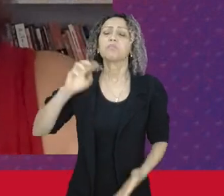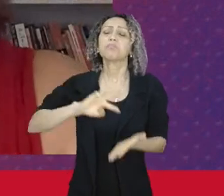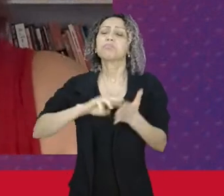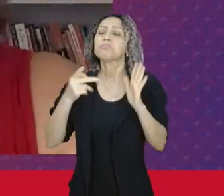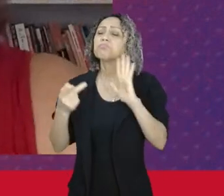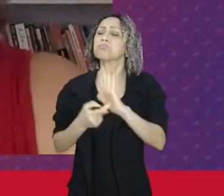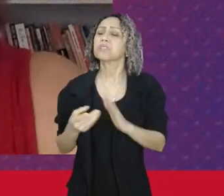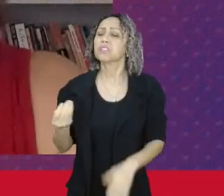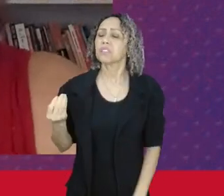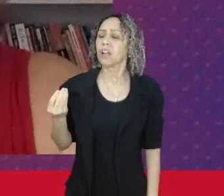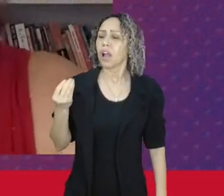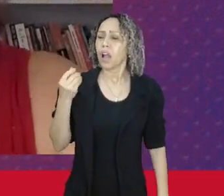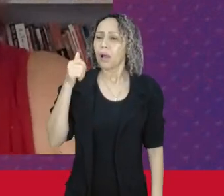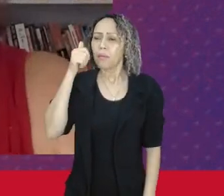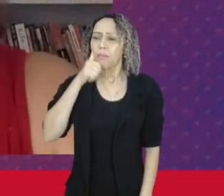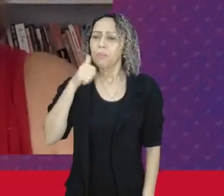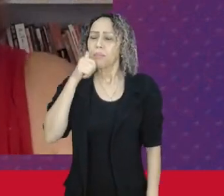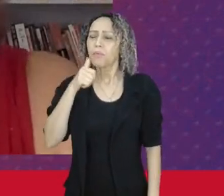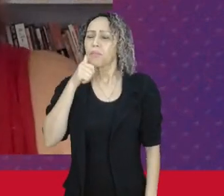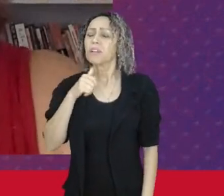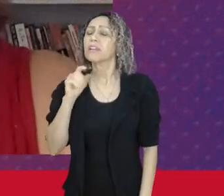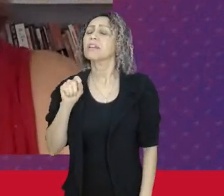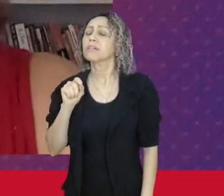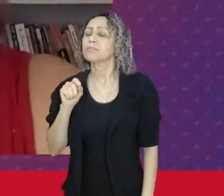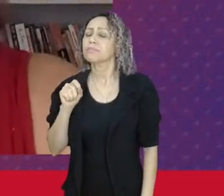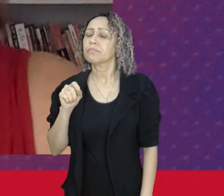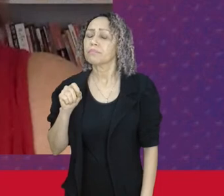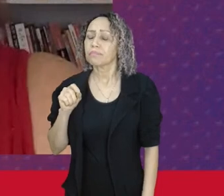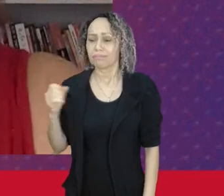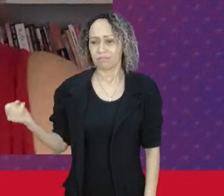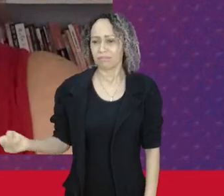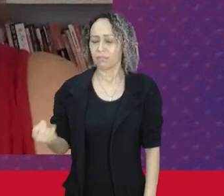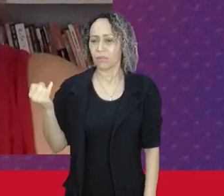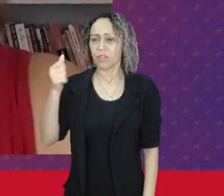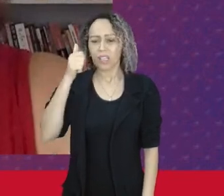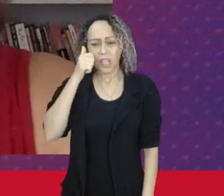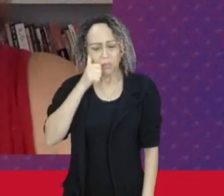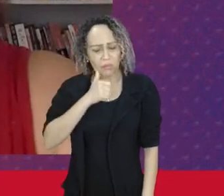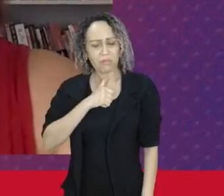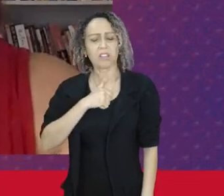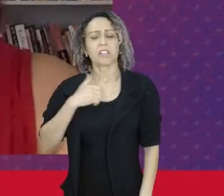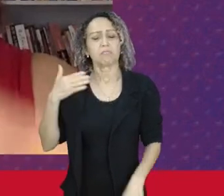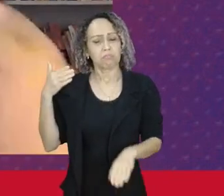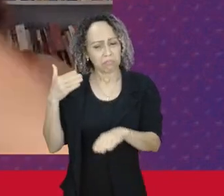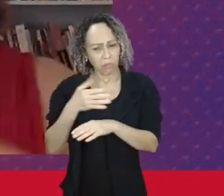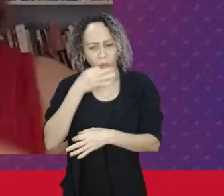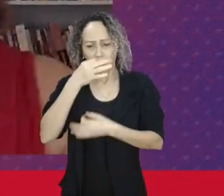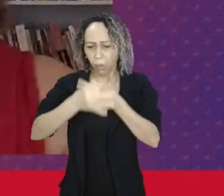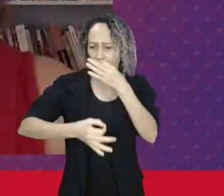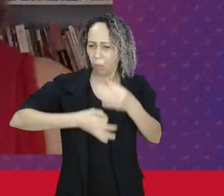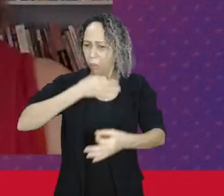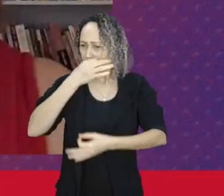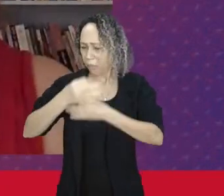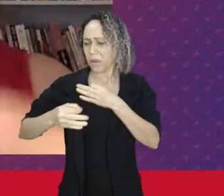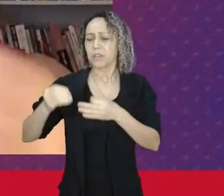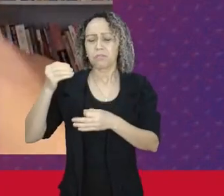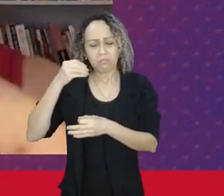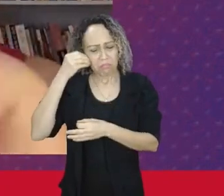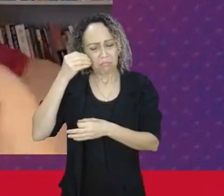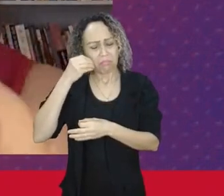cidade. É fundamental que a mulher participe da construção das cidades a partir das suas próprias